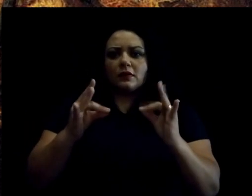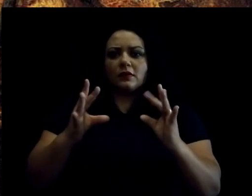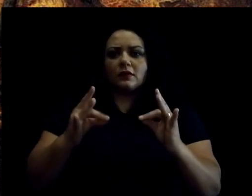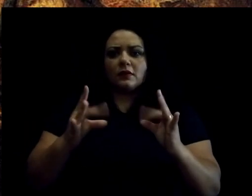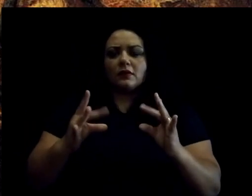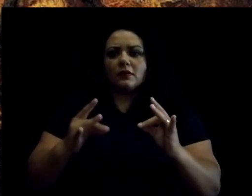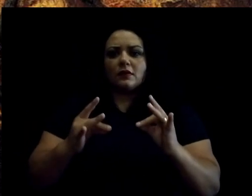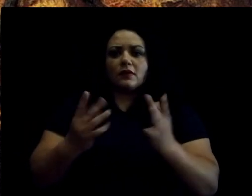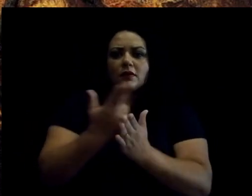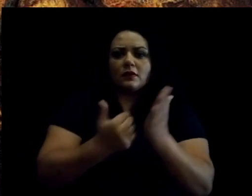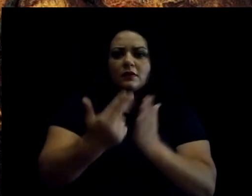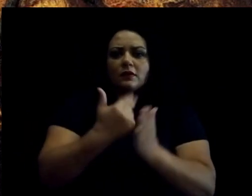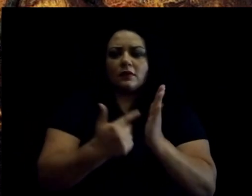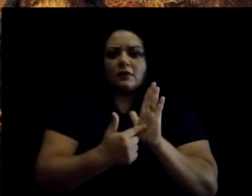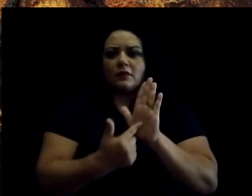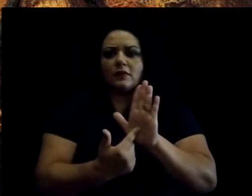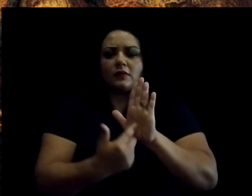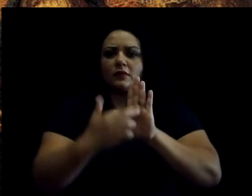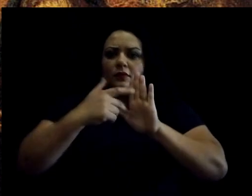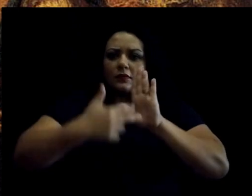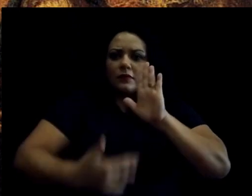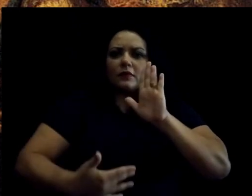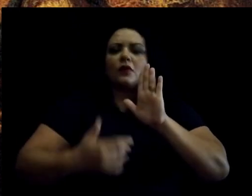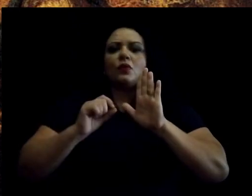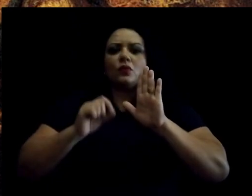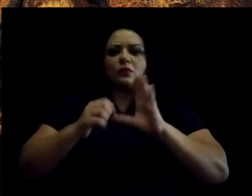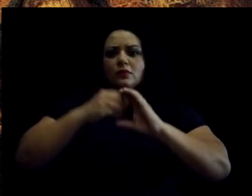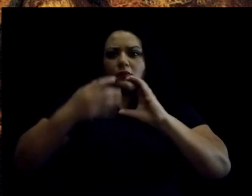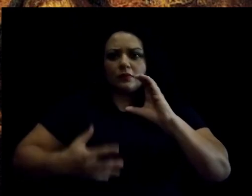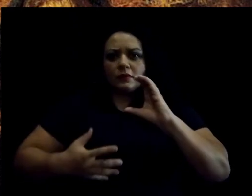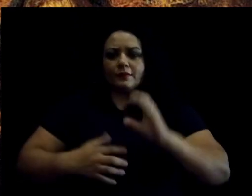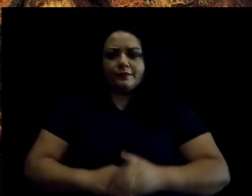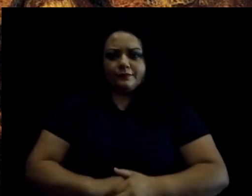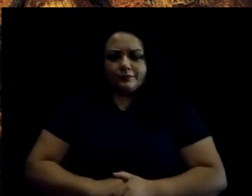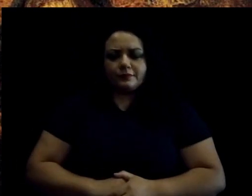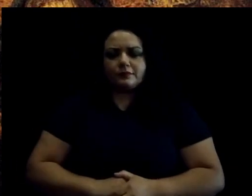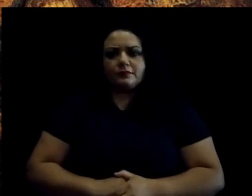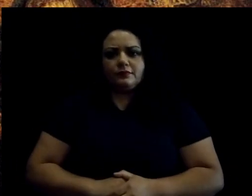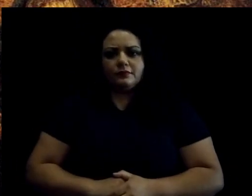mostrando figuras com gestos que refletem a intensidade das ações.